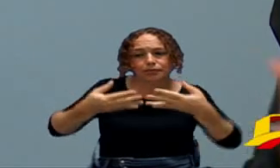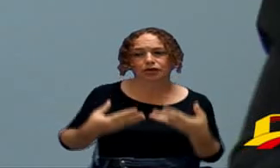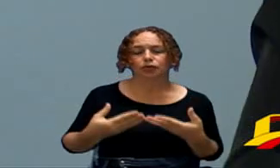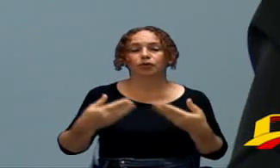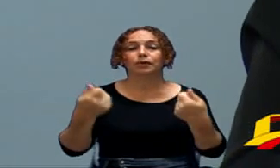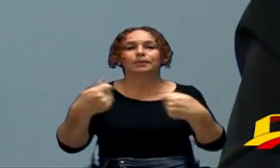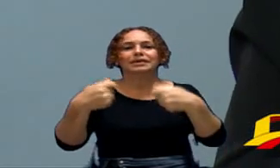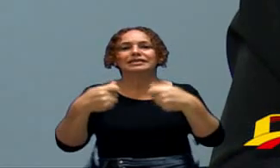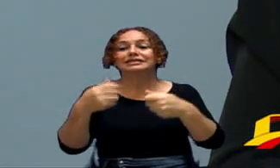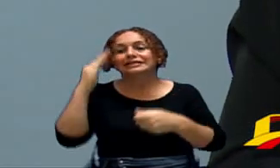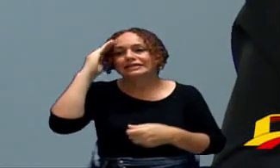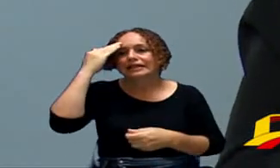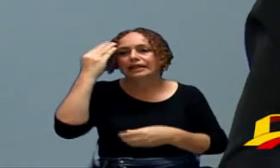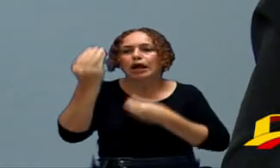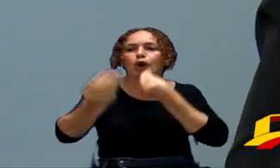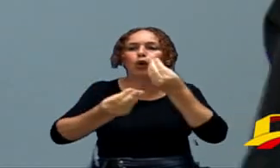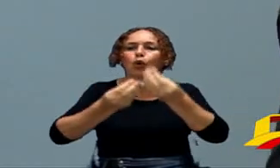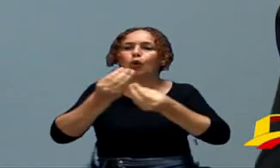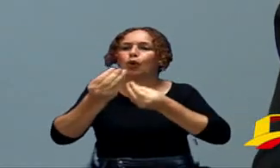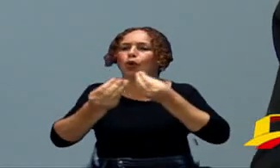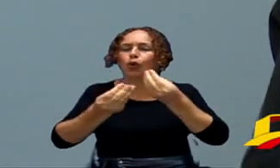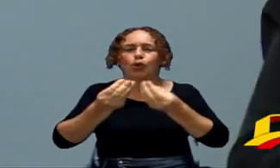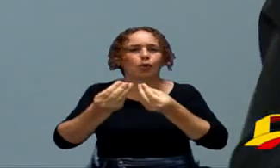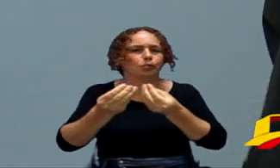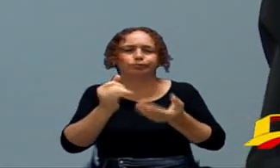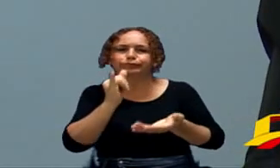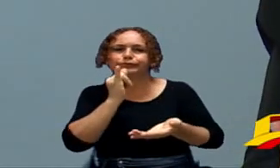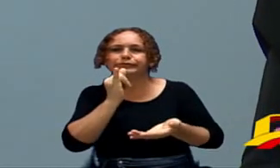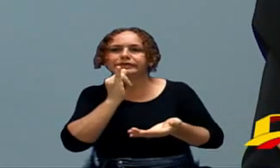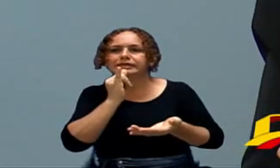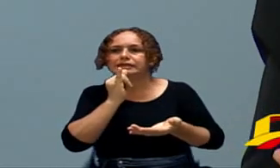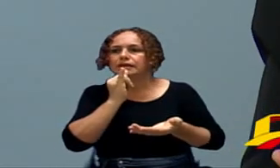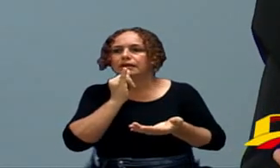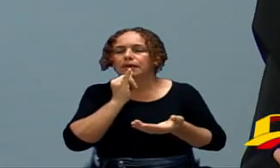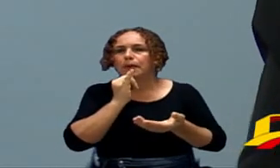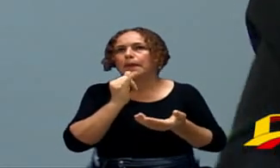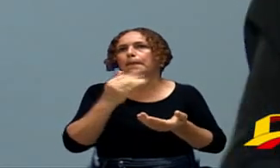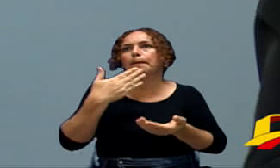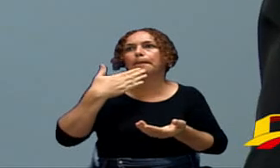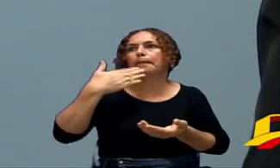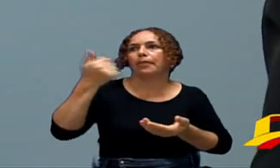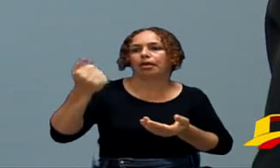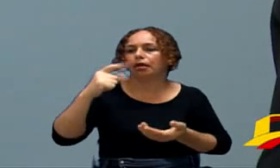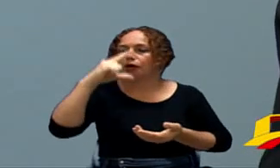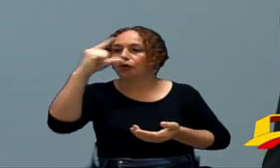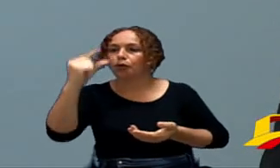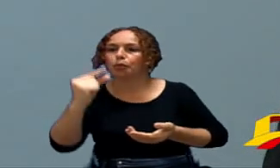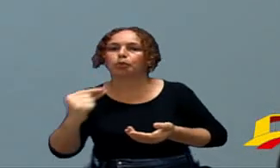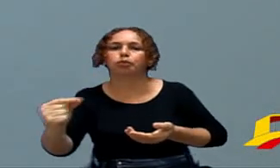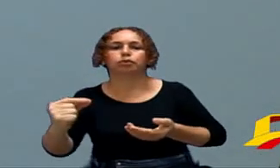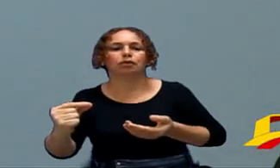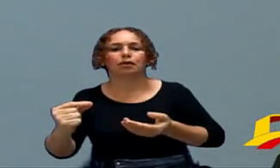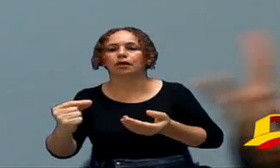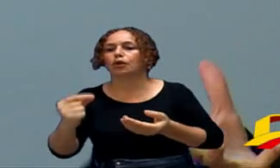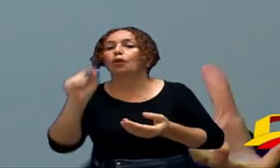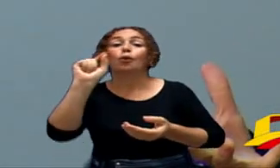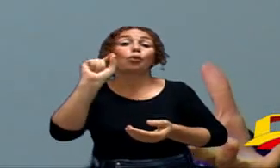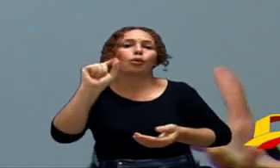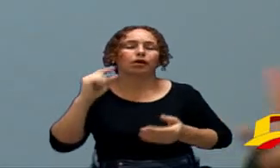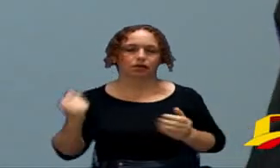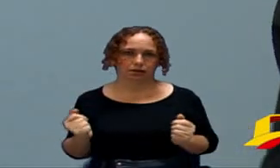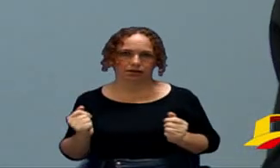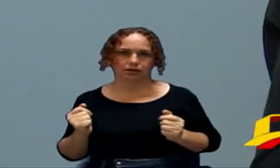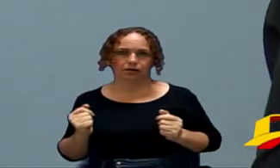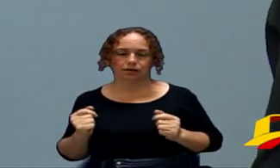discutir o que, que é melhor, né, com certeza nenhum animal estaria preso. Porque se a gente fosse discutir o que, que era melhor para os